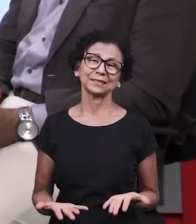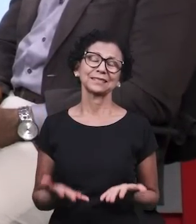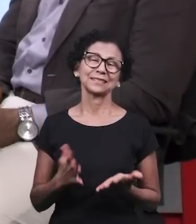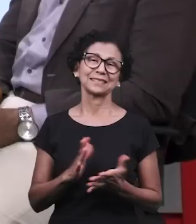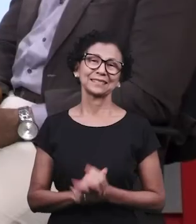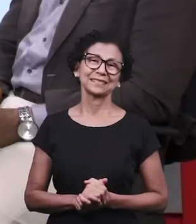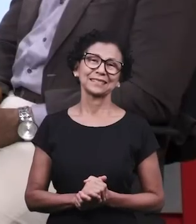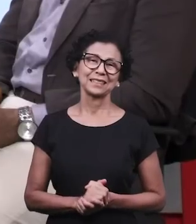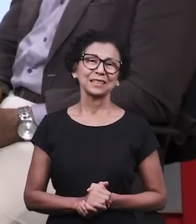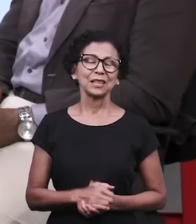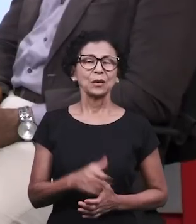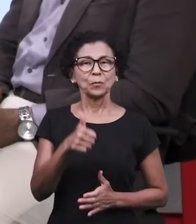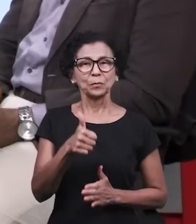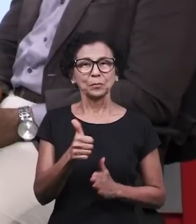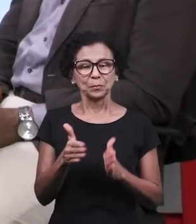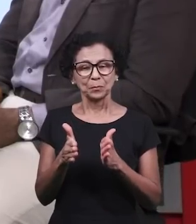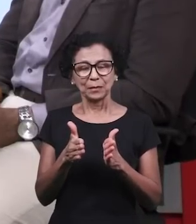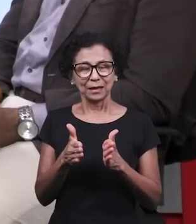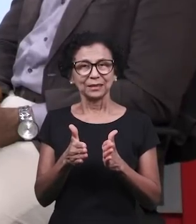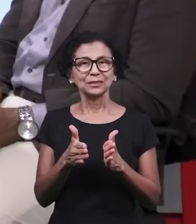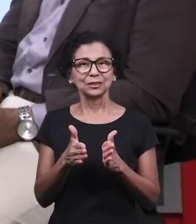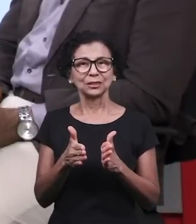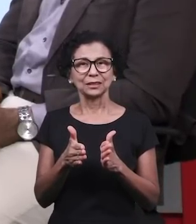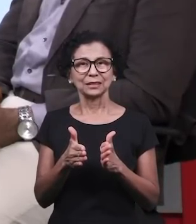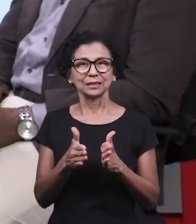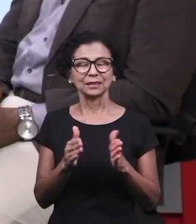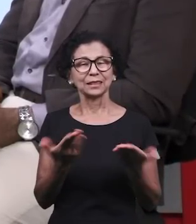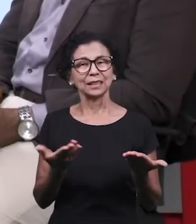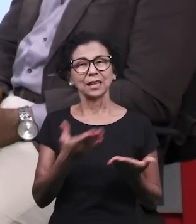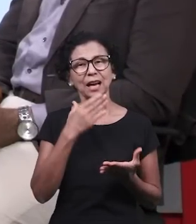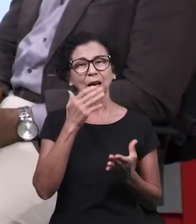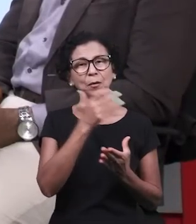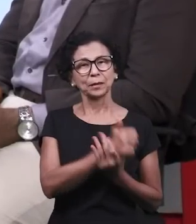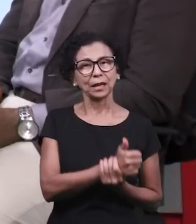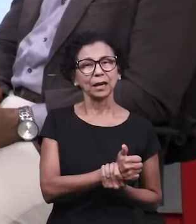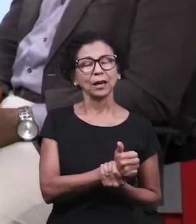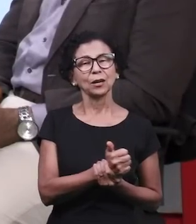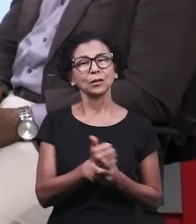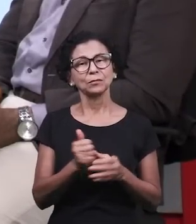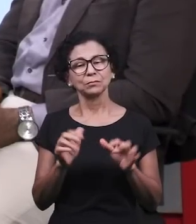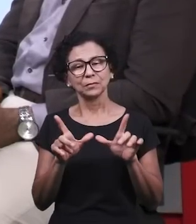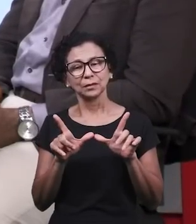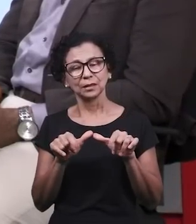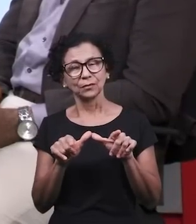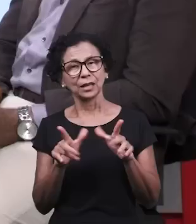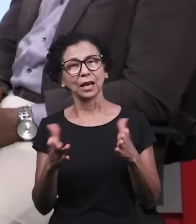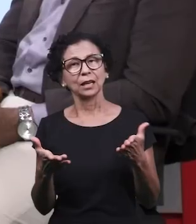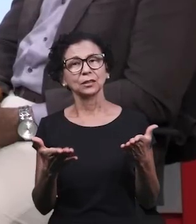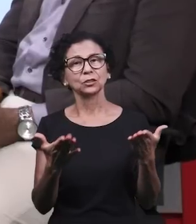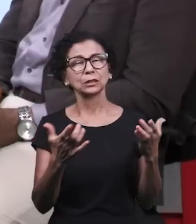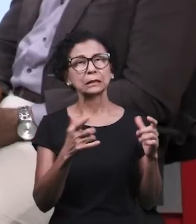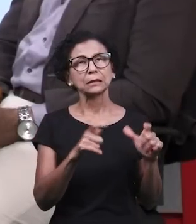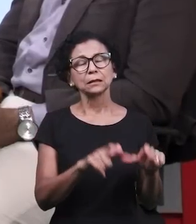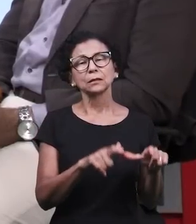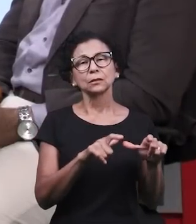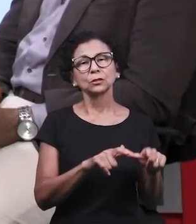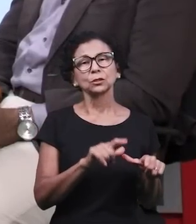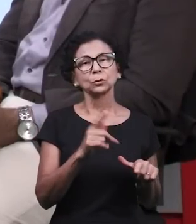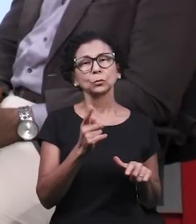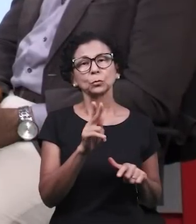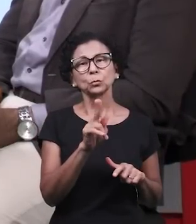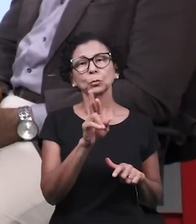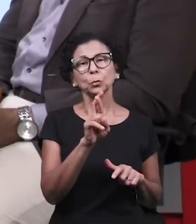Ur. E disse-lhe: sai da tua terra e dentre a tua parentela, dirige-te à terra que eu te mostrar. Então saiu